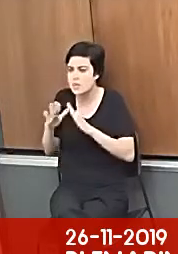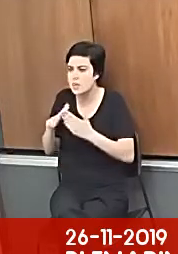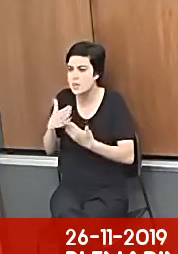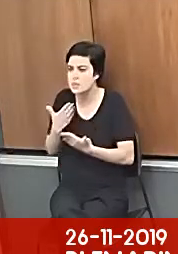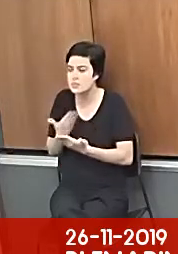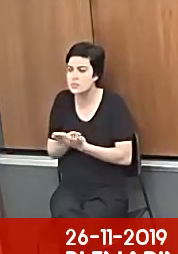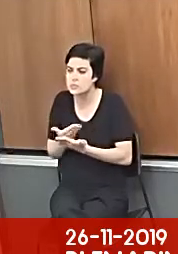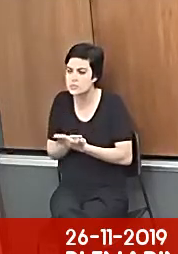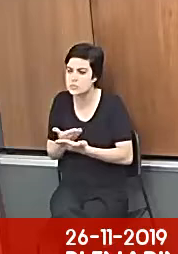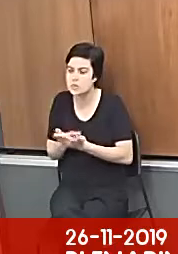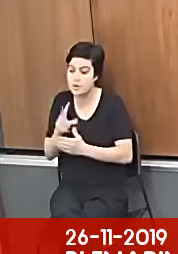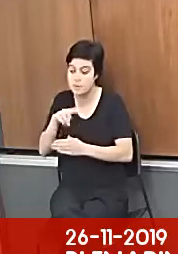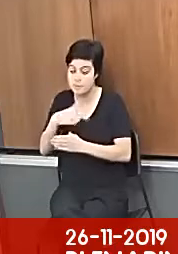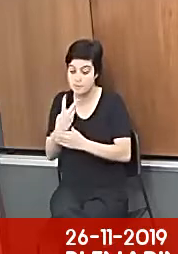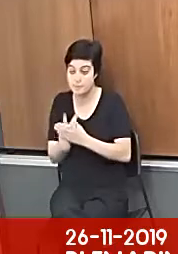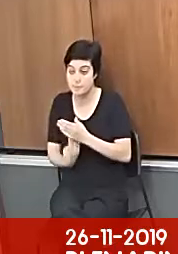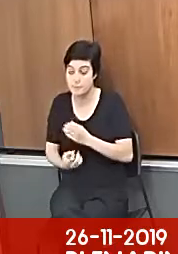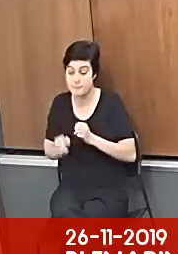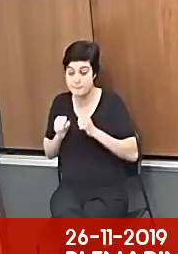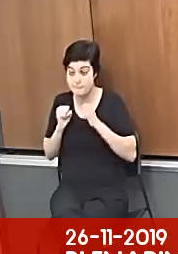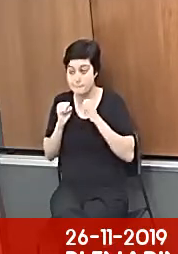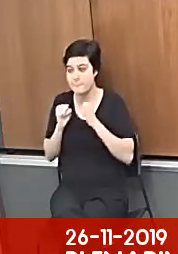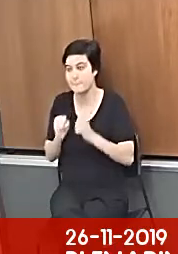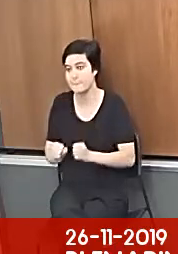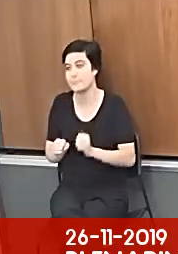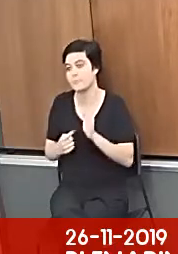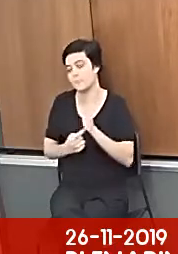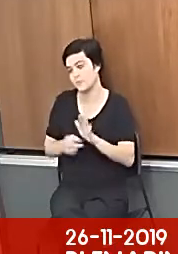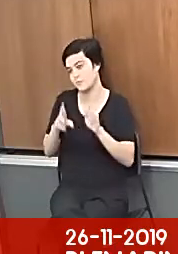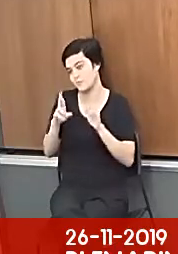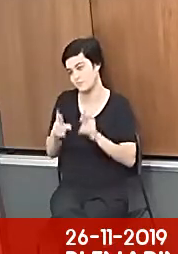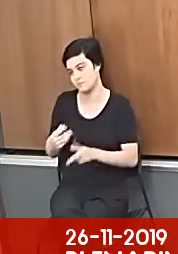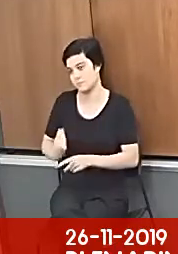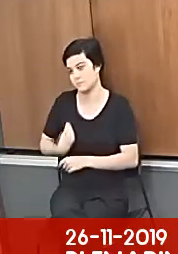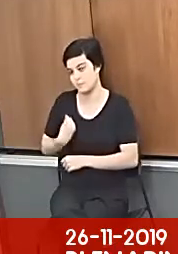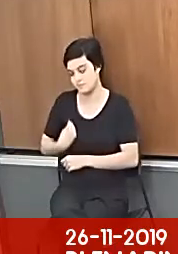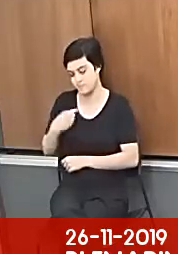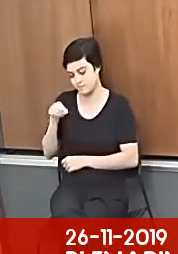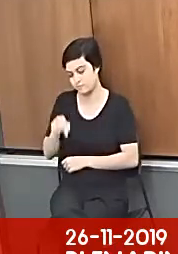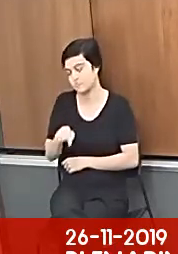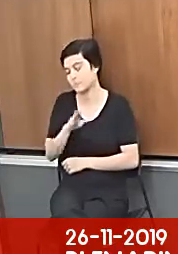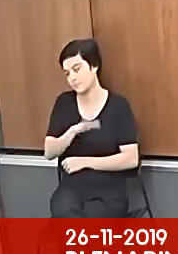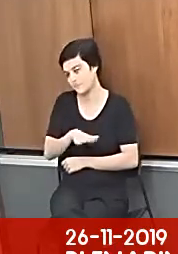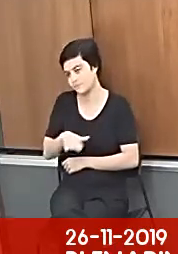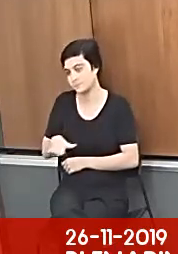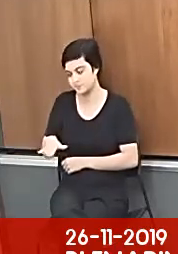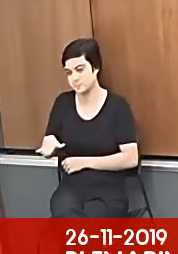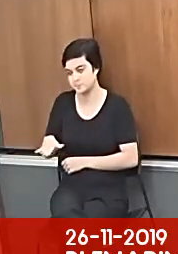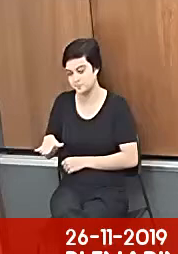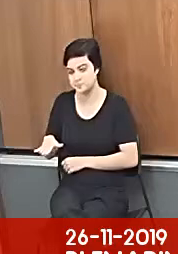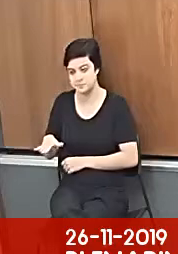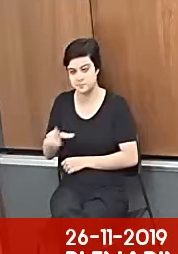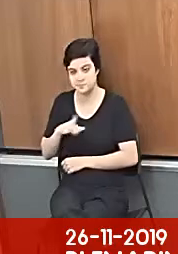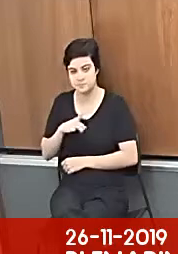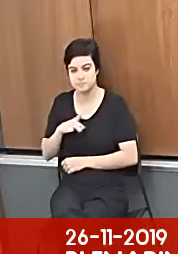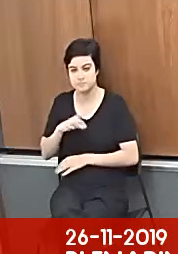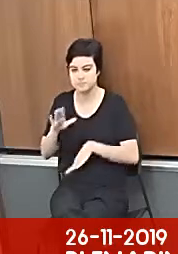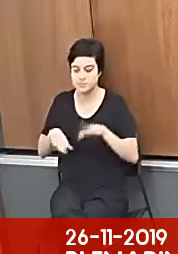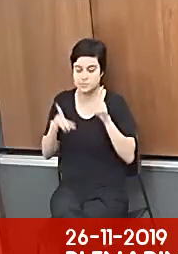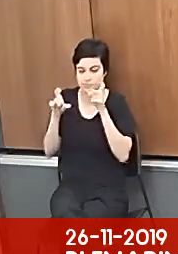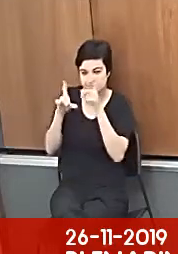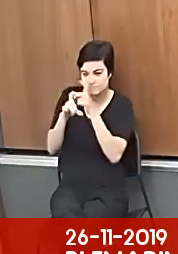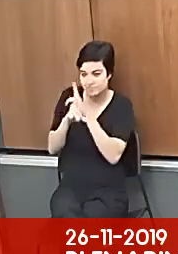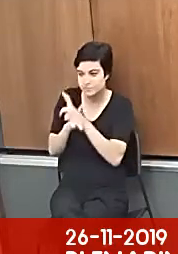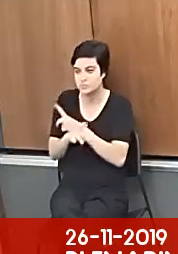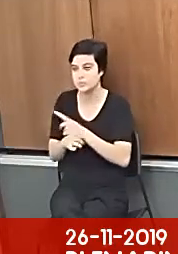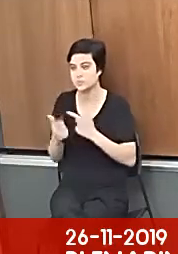escolas bilíngues podem realmente fazer a diferença na vida dessas mesmas crianças com essas dificuldades, né?